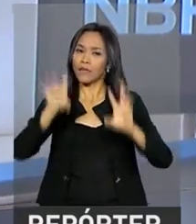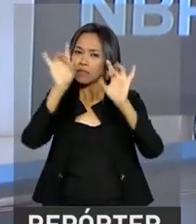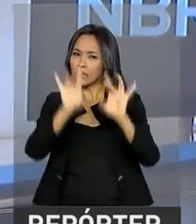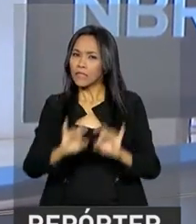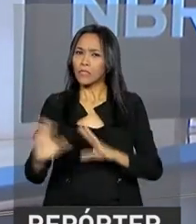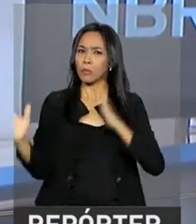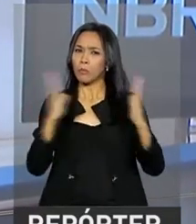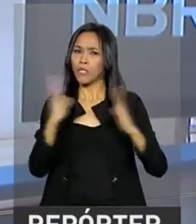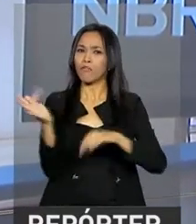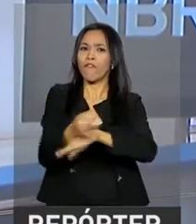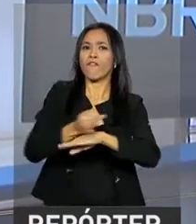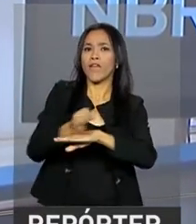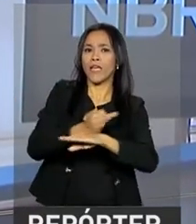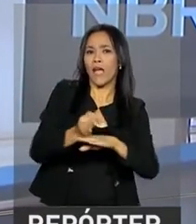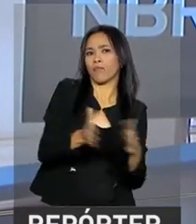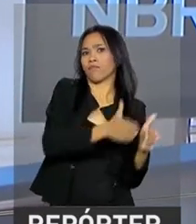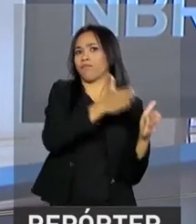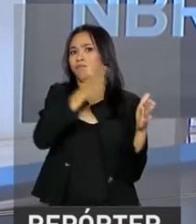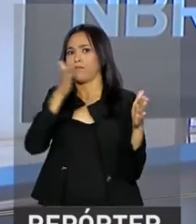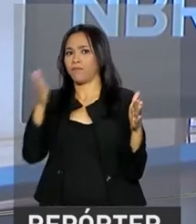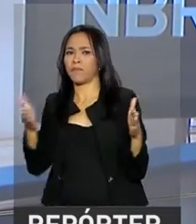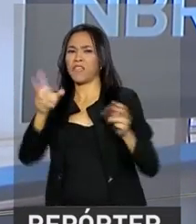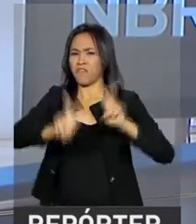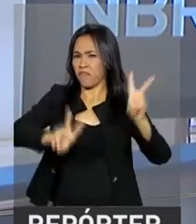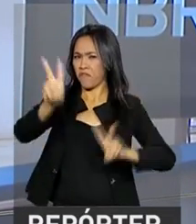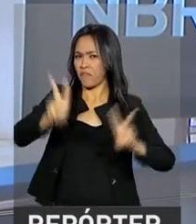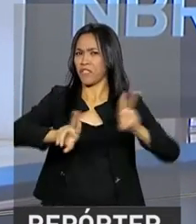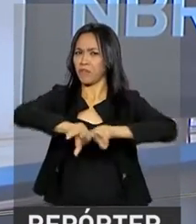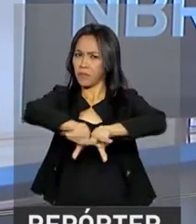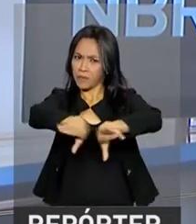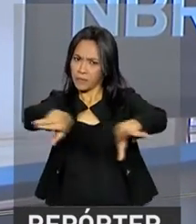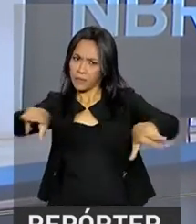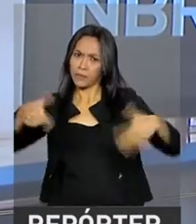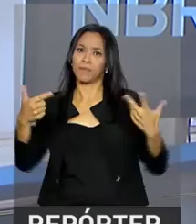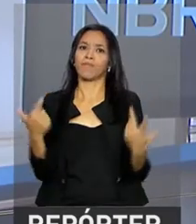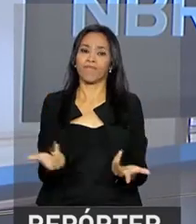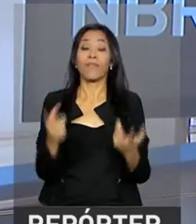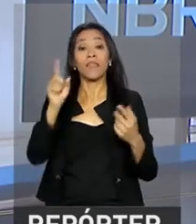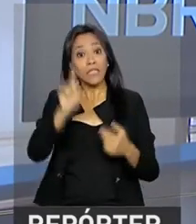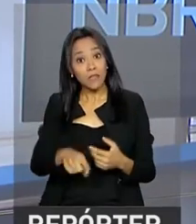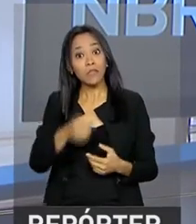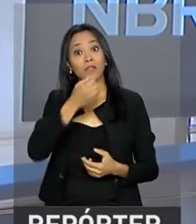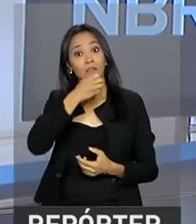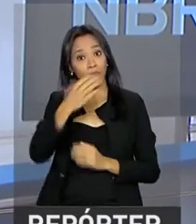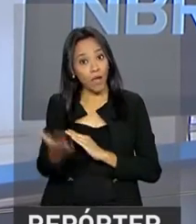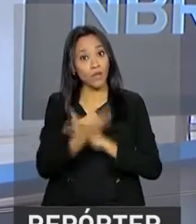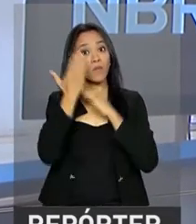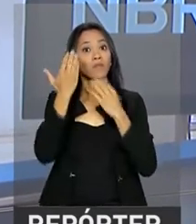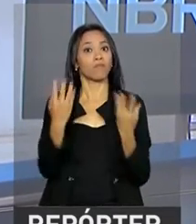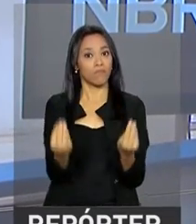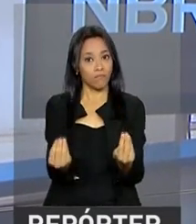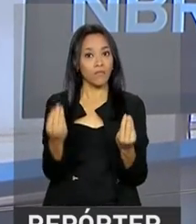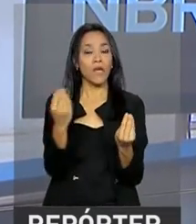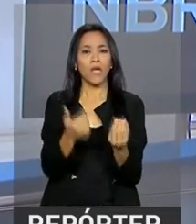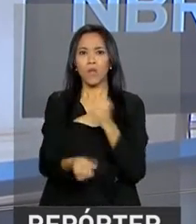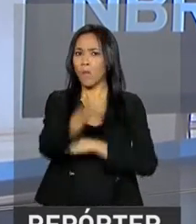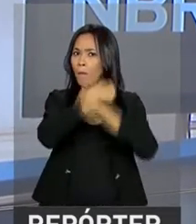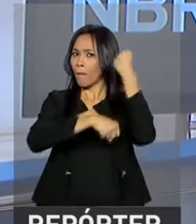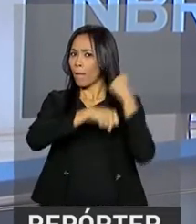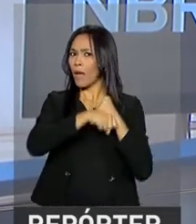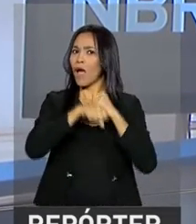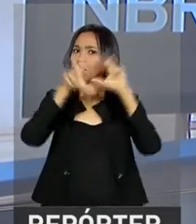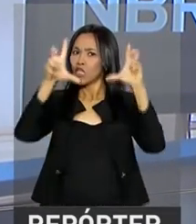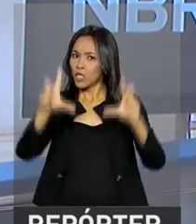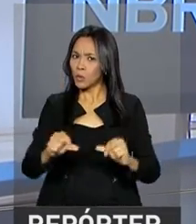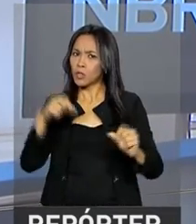nos feriados prolongados e nas datas festivas. Essa fiscalização tem surtido efeito. No ano passado, houve queda